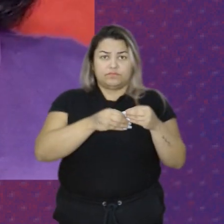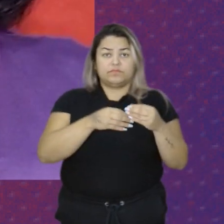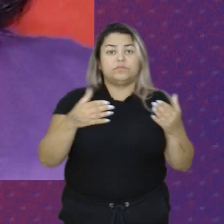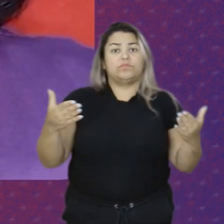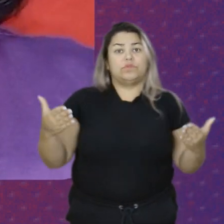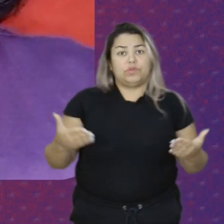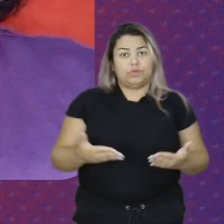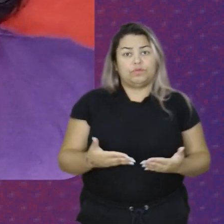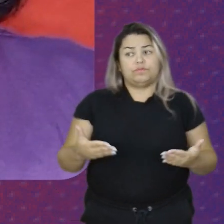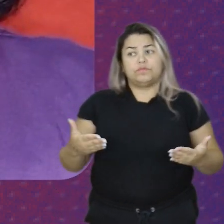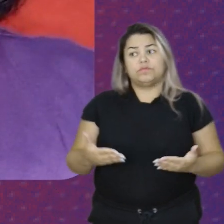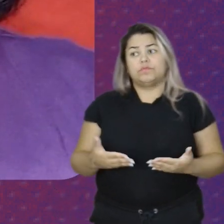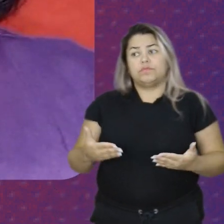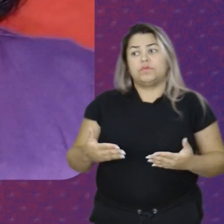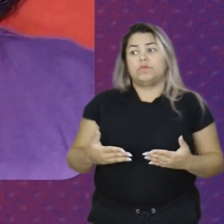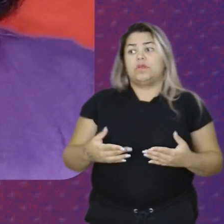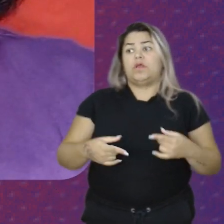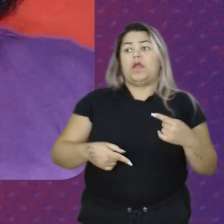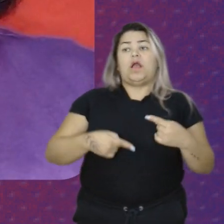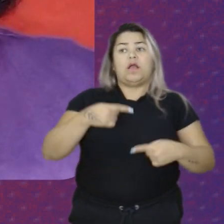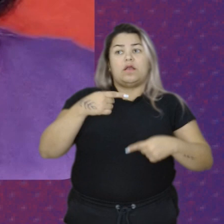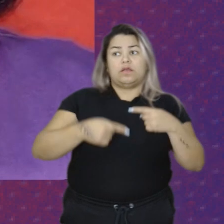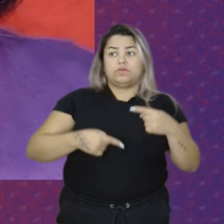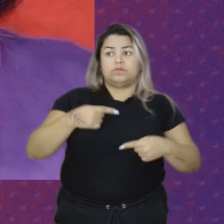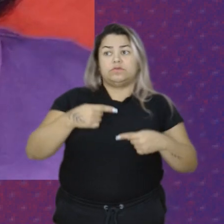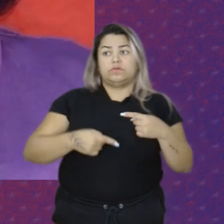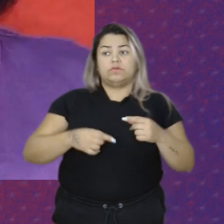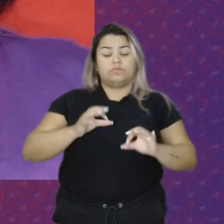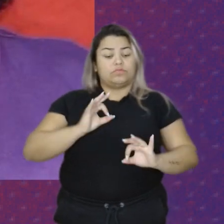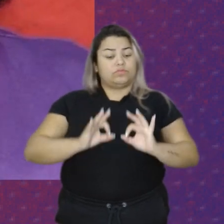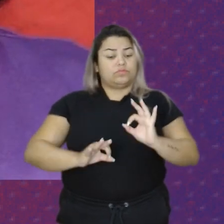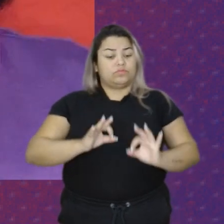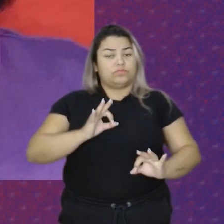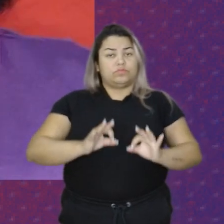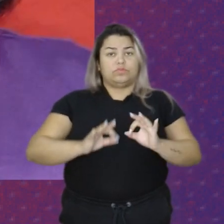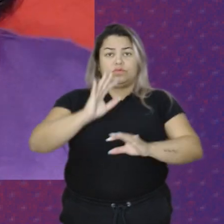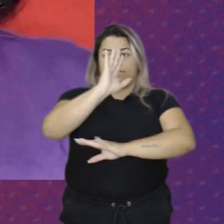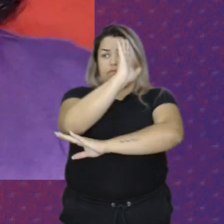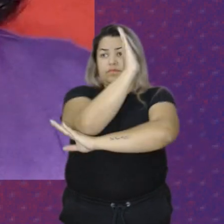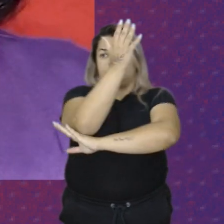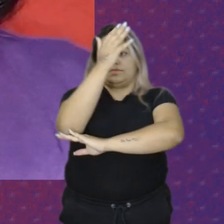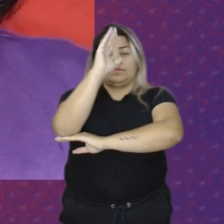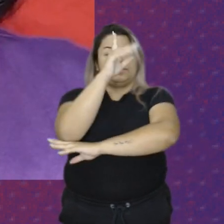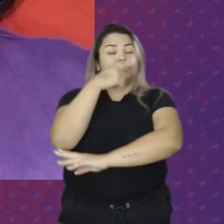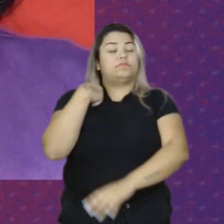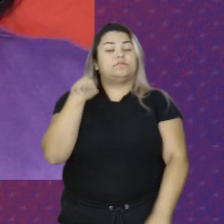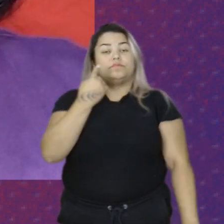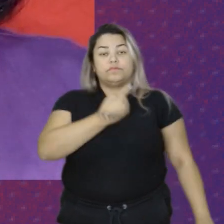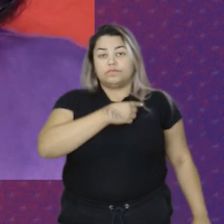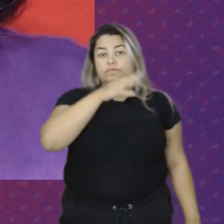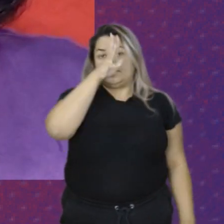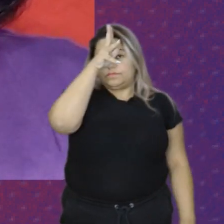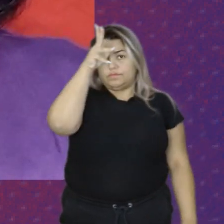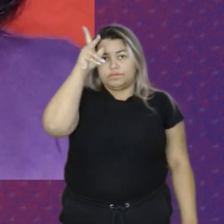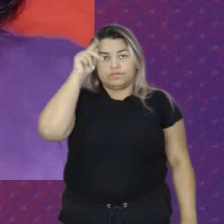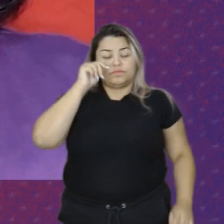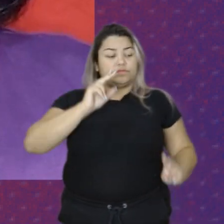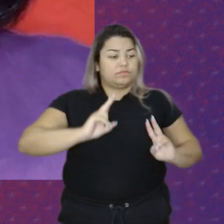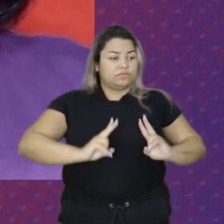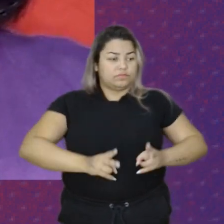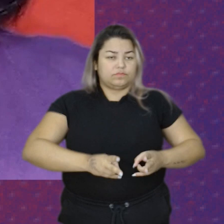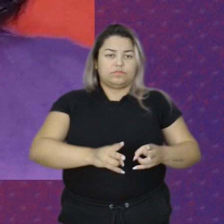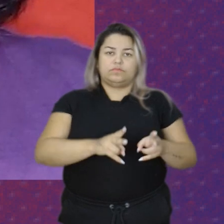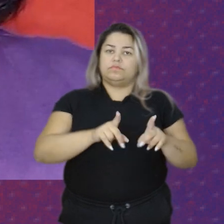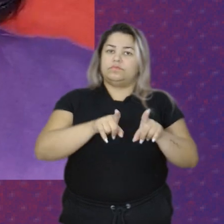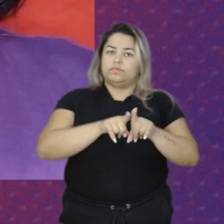a gente está aqui para fazer esse diálogo sobre justiça ambiental. Para nós da Amazônia, isso é um tema permanente.